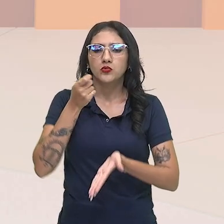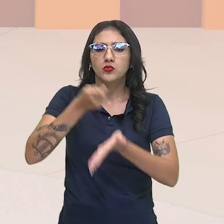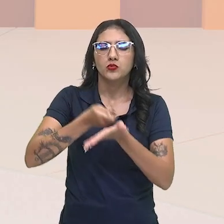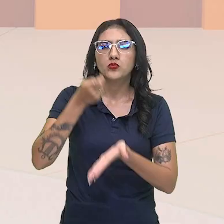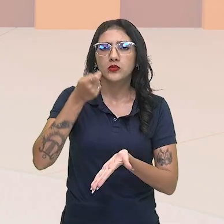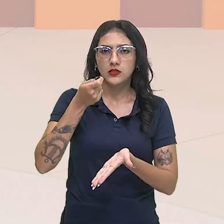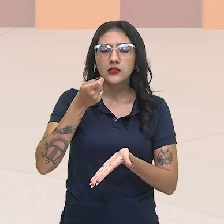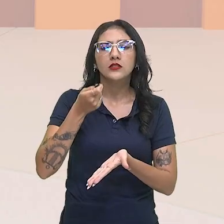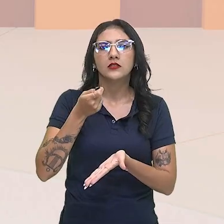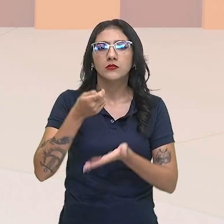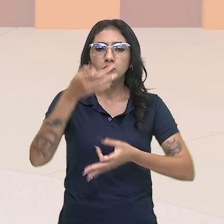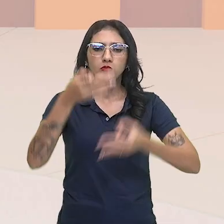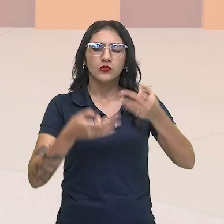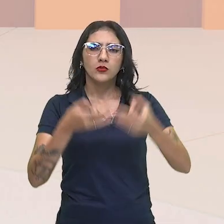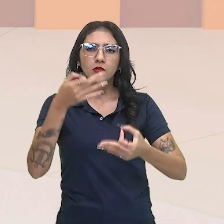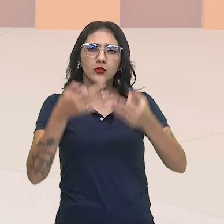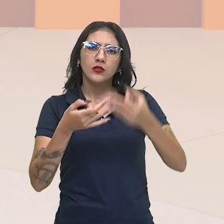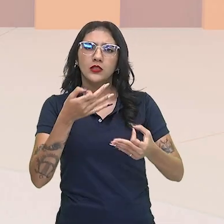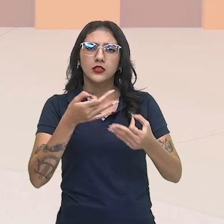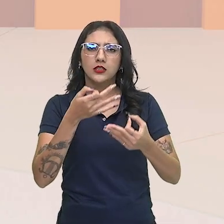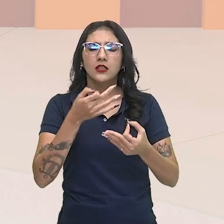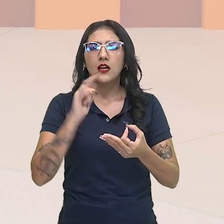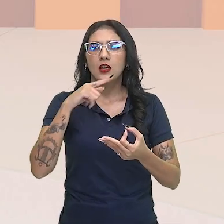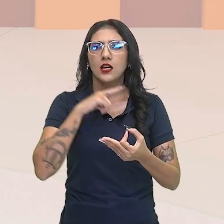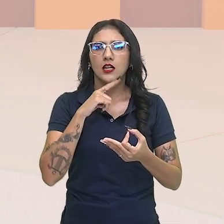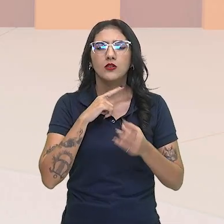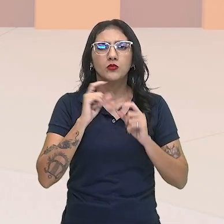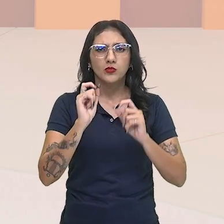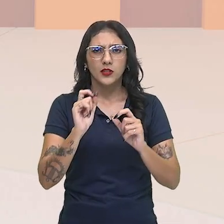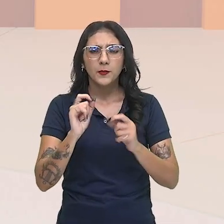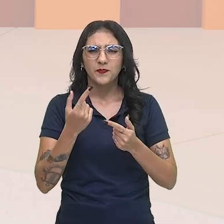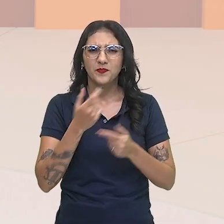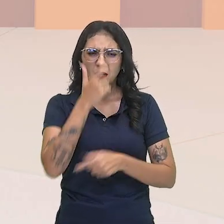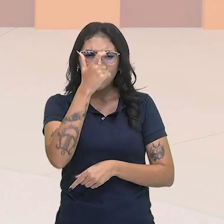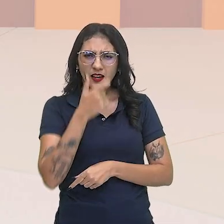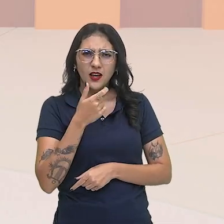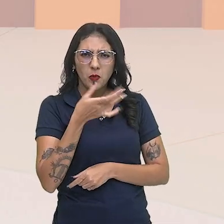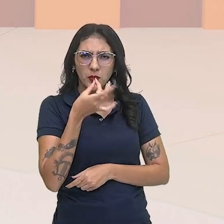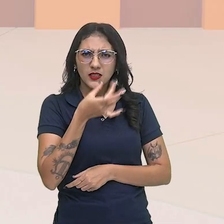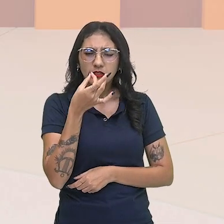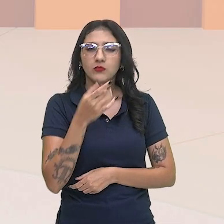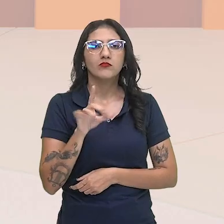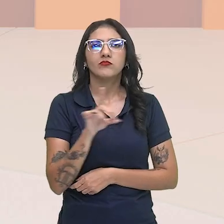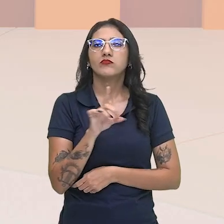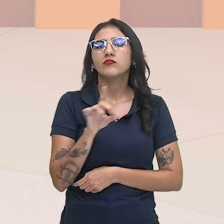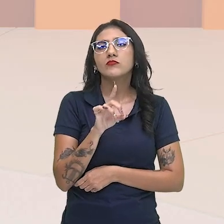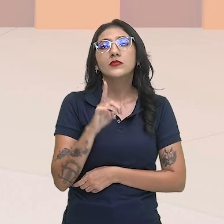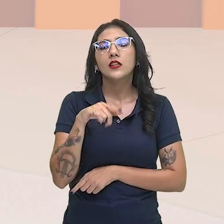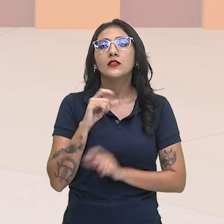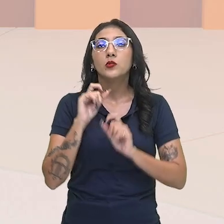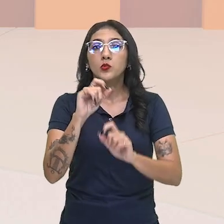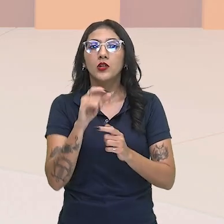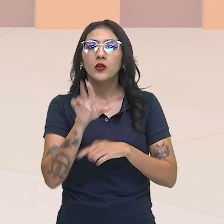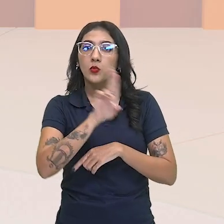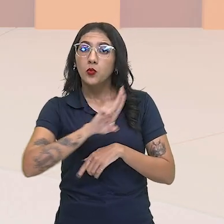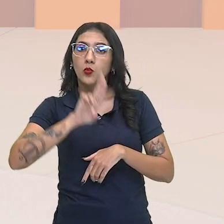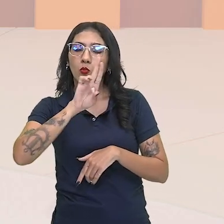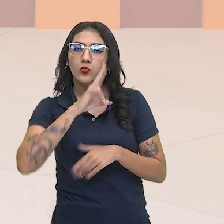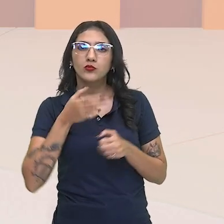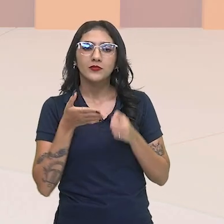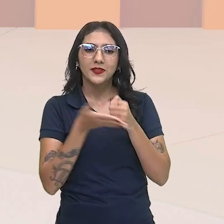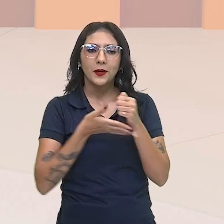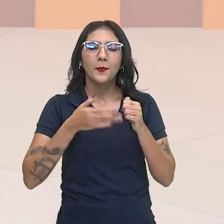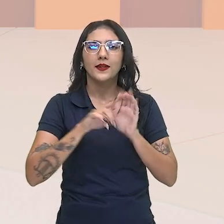dá uma sentença, não é pela pessoa dele, mas aquela sentença que ele dá está baseada na lei.